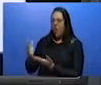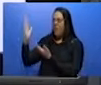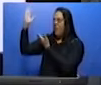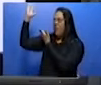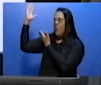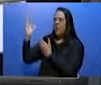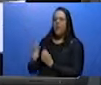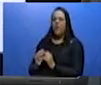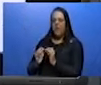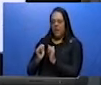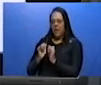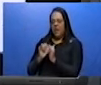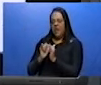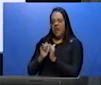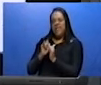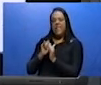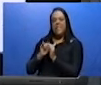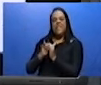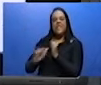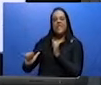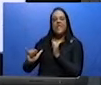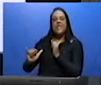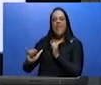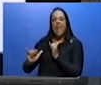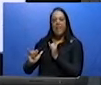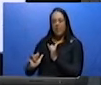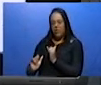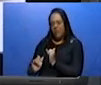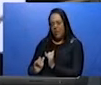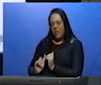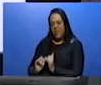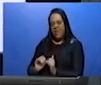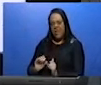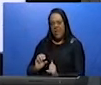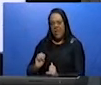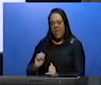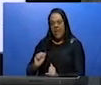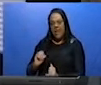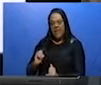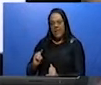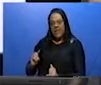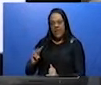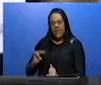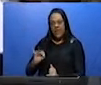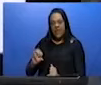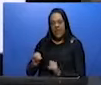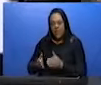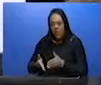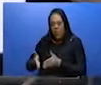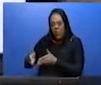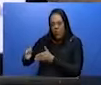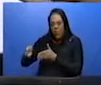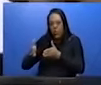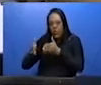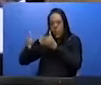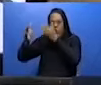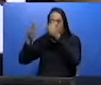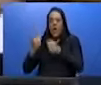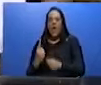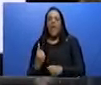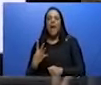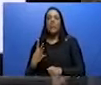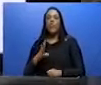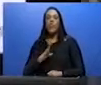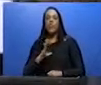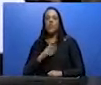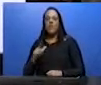São Paulo, né? Ó, até lá em cima, as 14 capitanias. Ora, pois, agora com